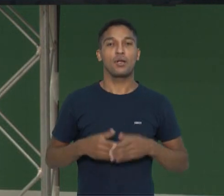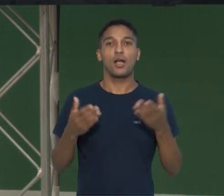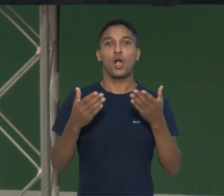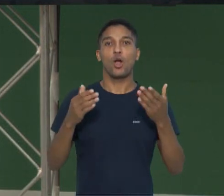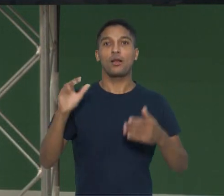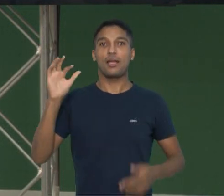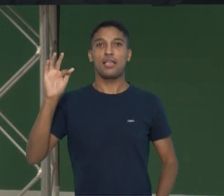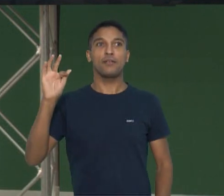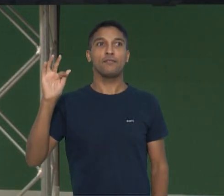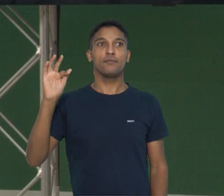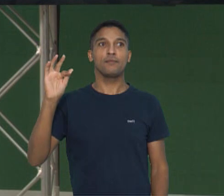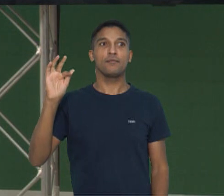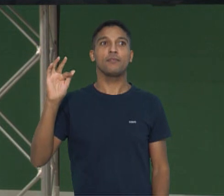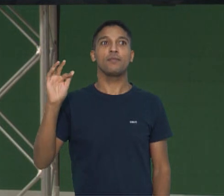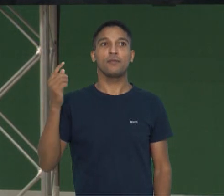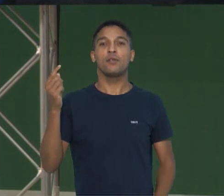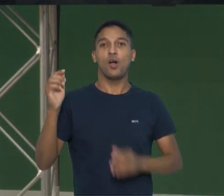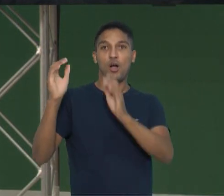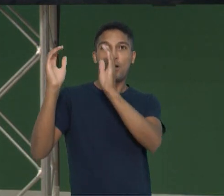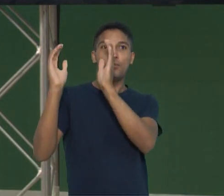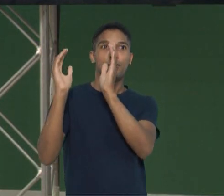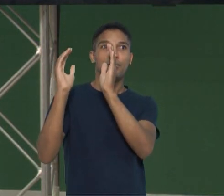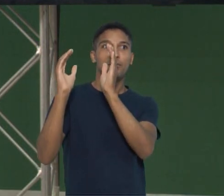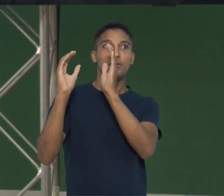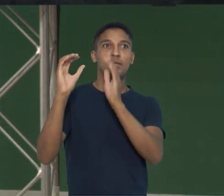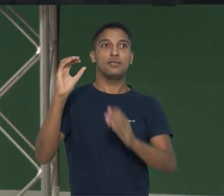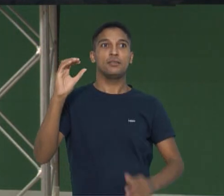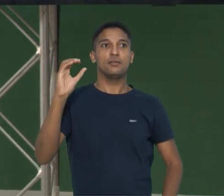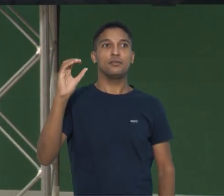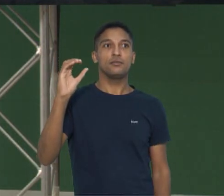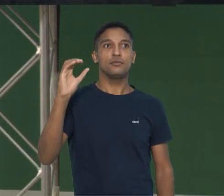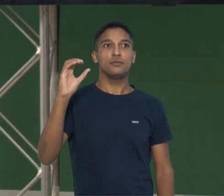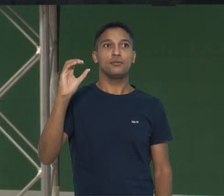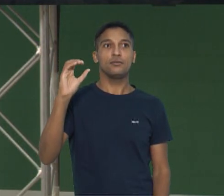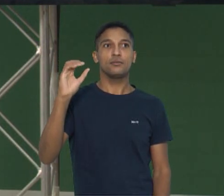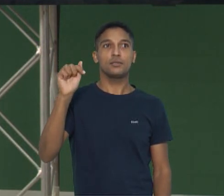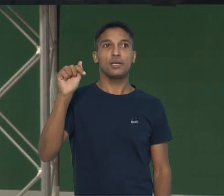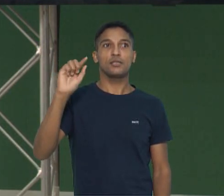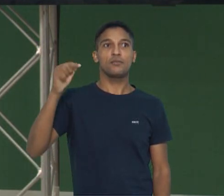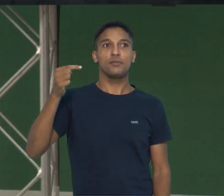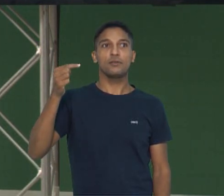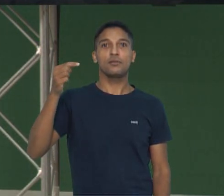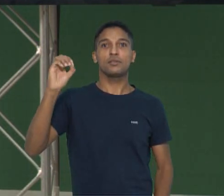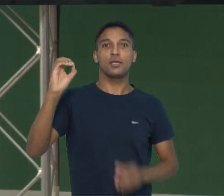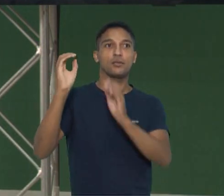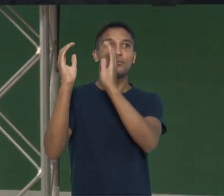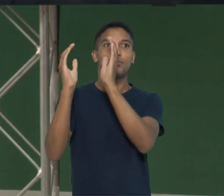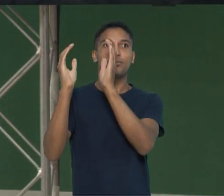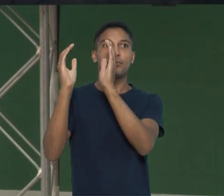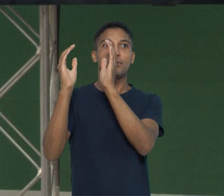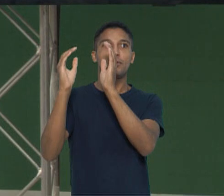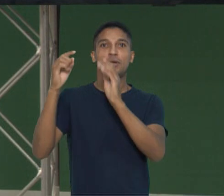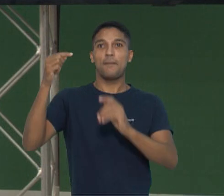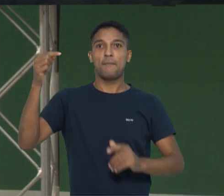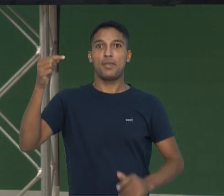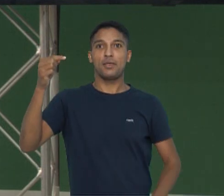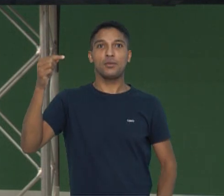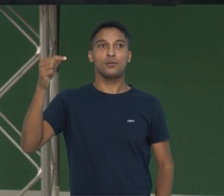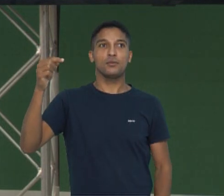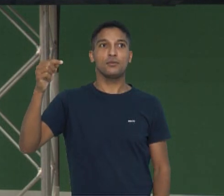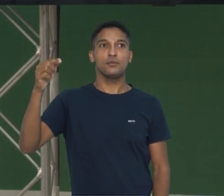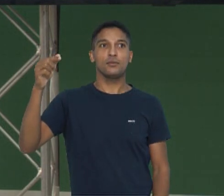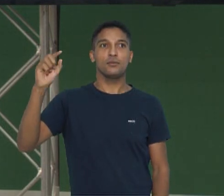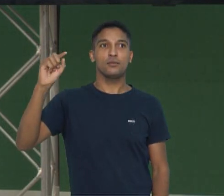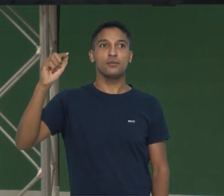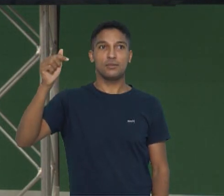focos 7, 0, menos 7, 0. O que isso quer dizer? Os valores de x são diferentes de 0. Então, estes